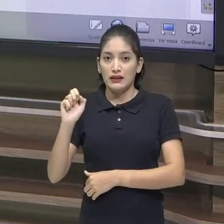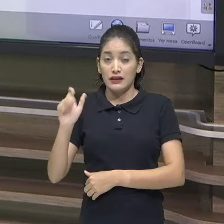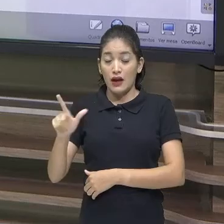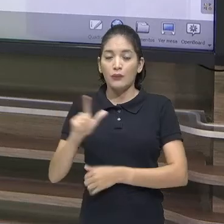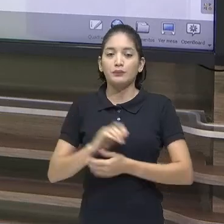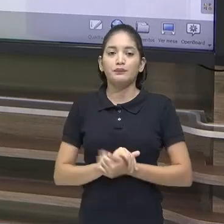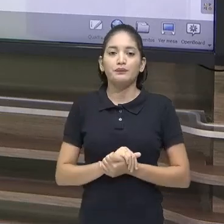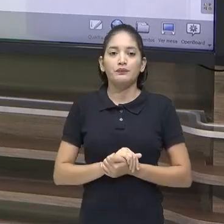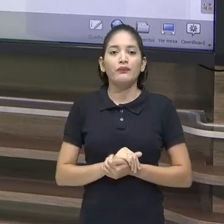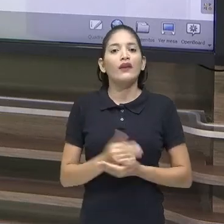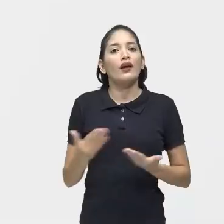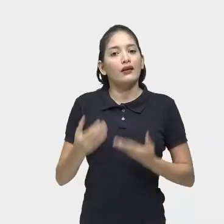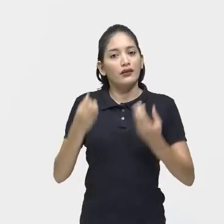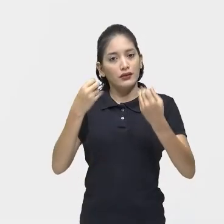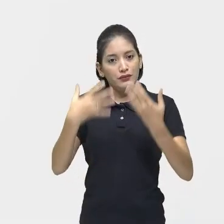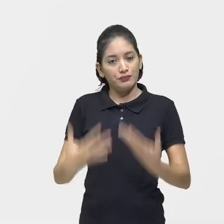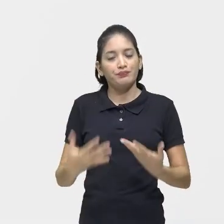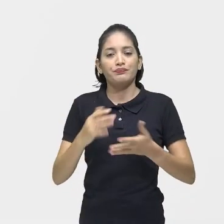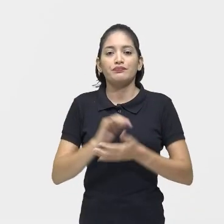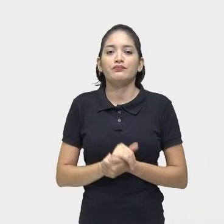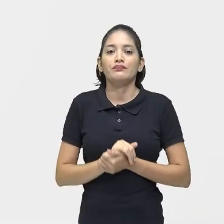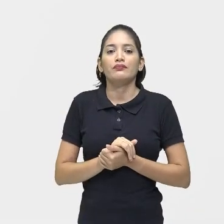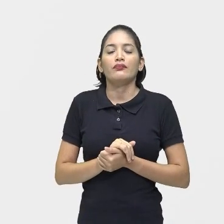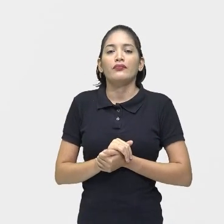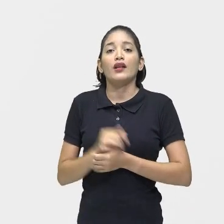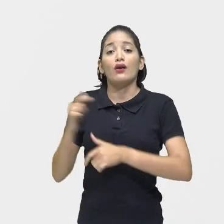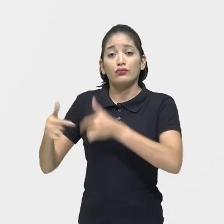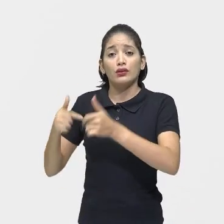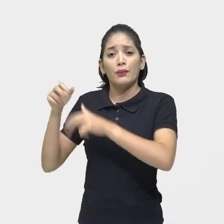Aí temos o comentário, né? A produção agrícola,